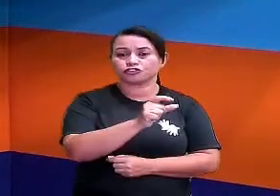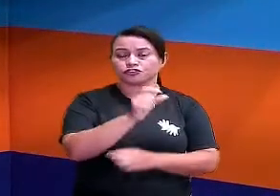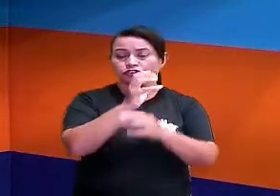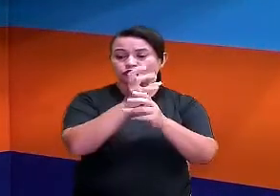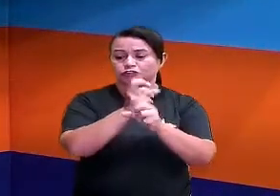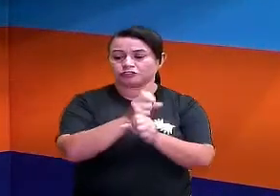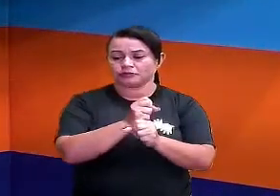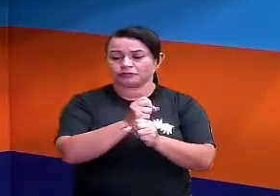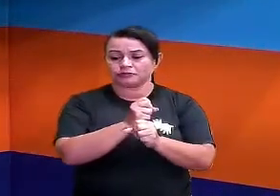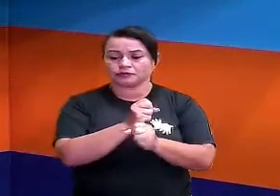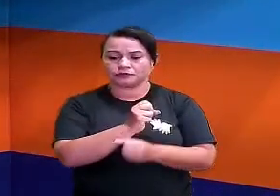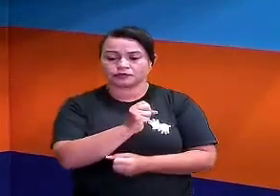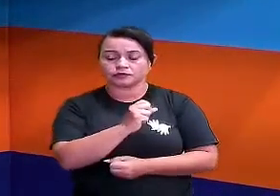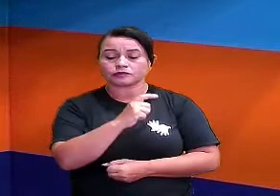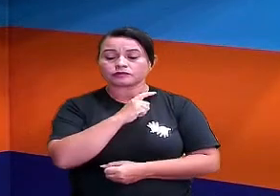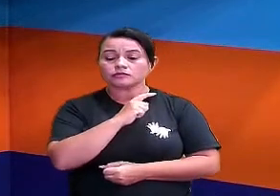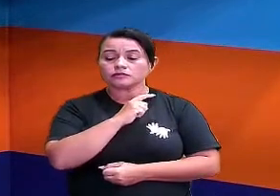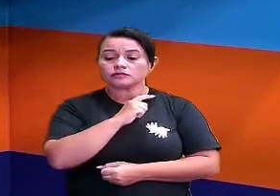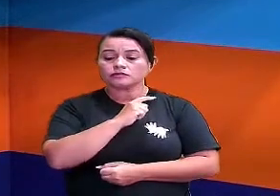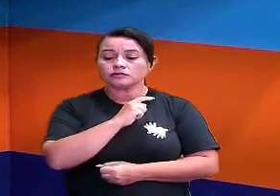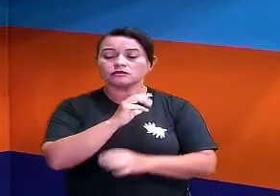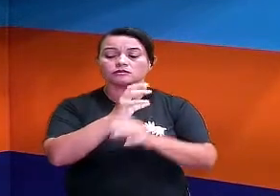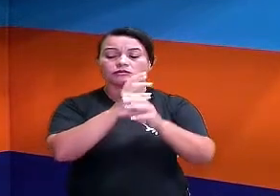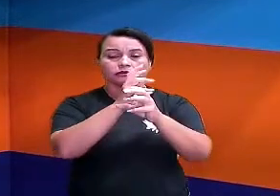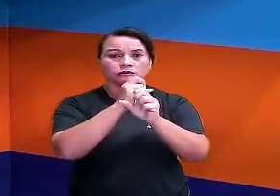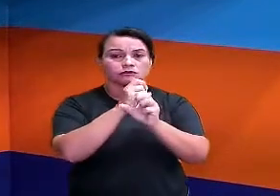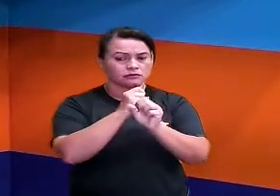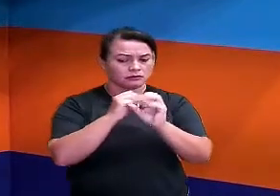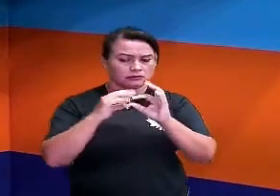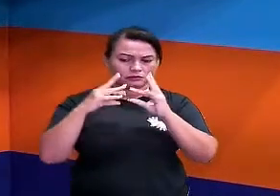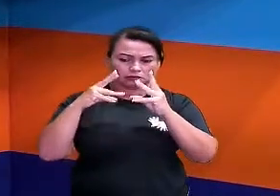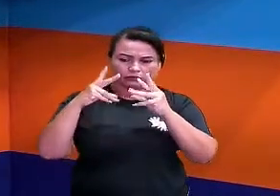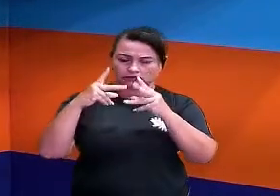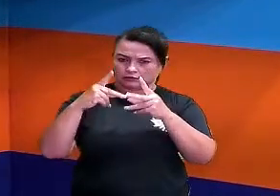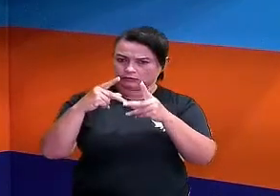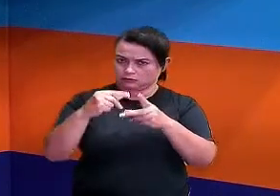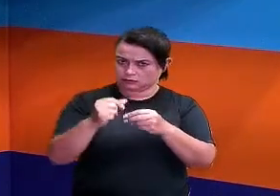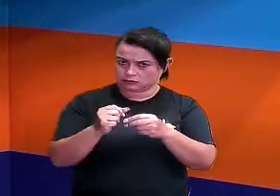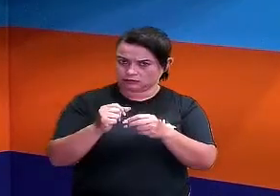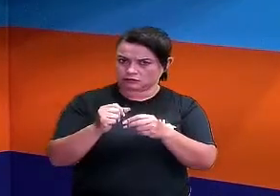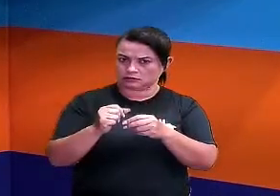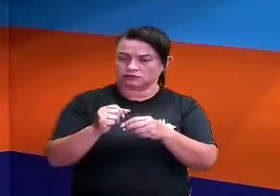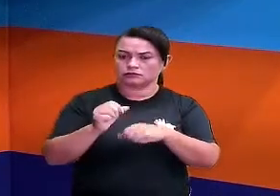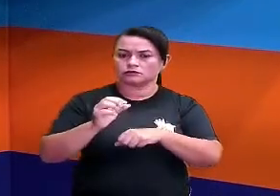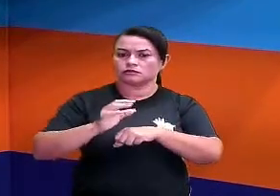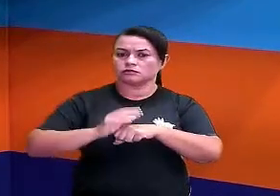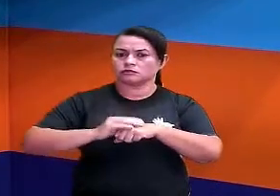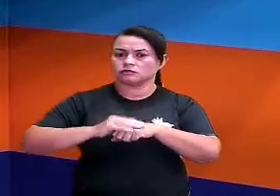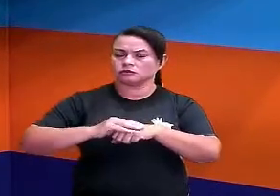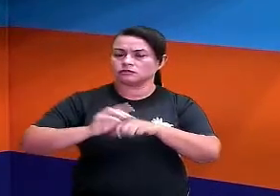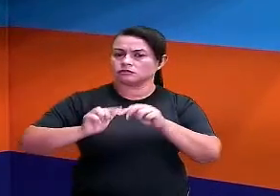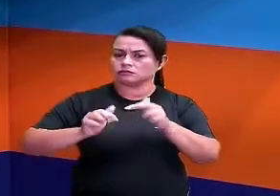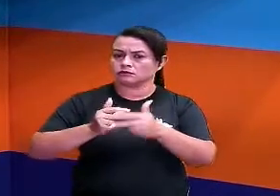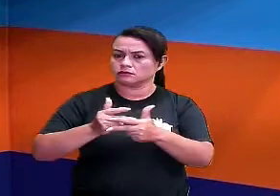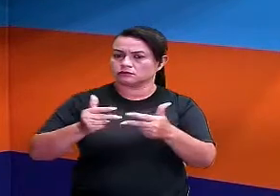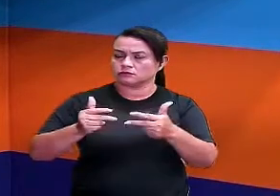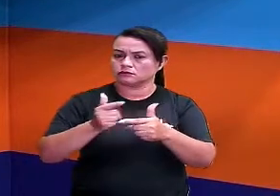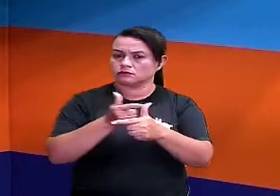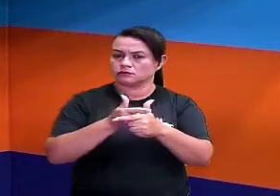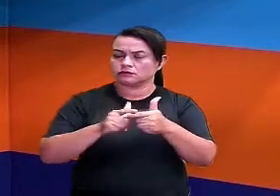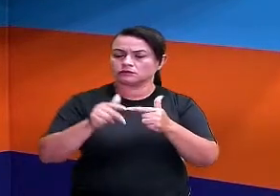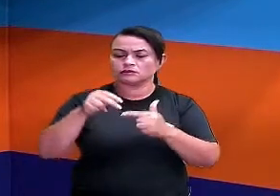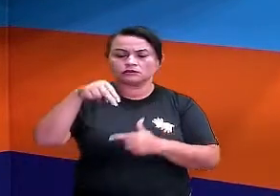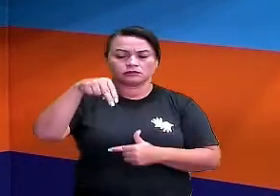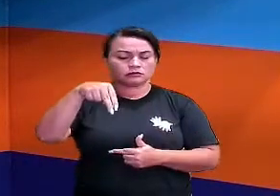eu estou fazendo a média. Então, eu faço o somatório de todos os elementos e divido por n, que n é